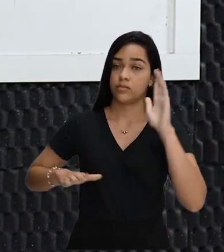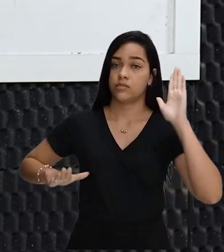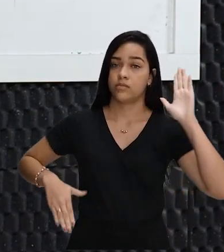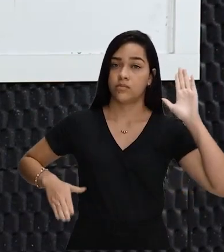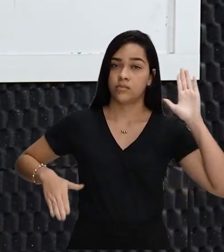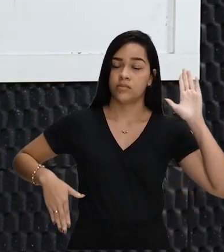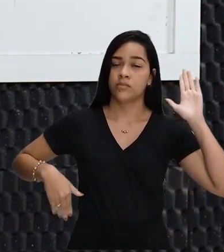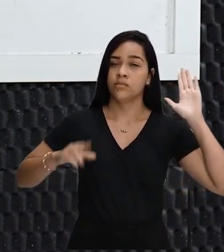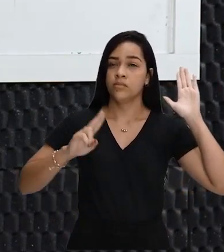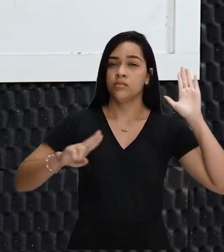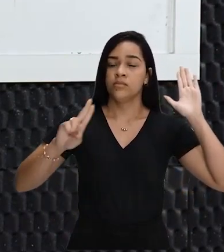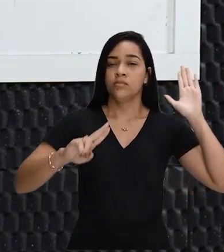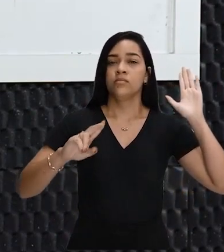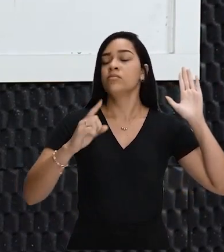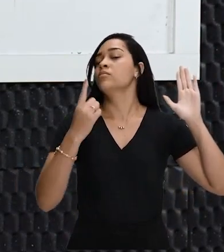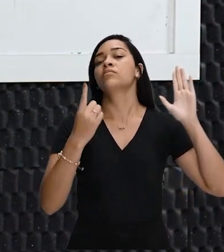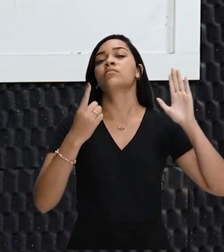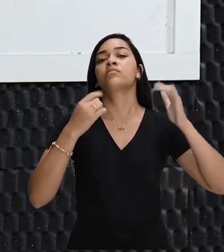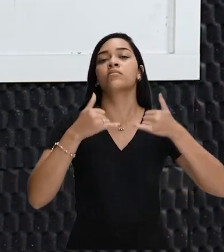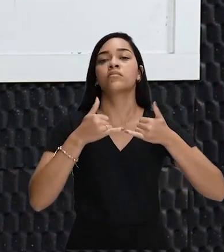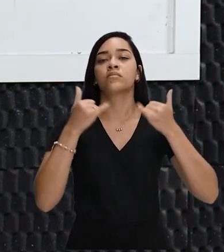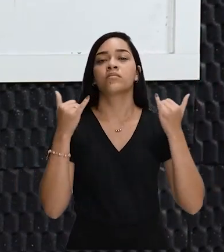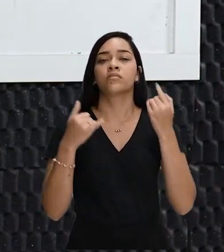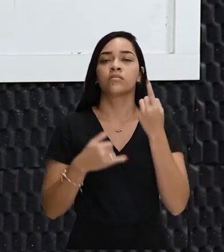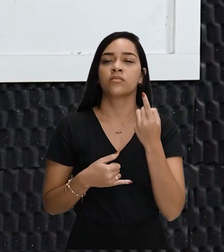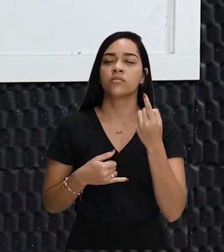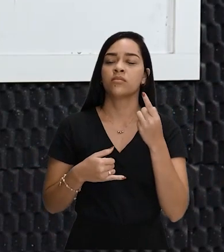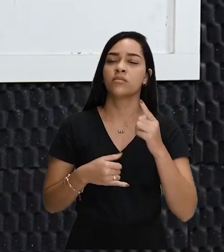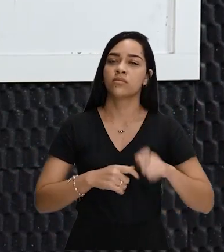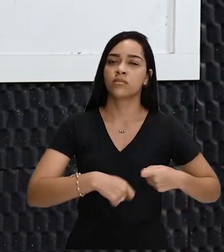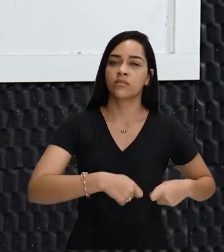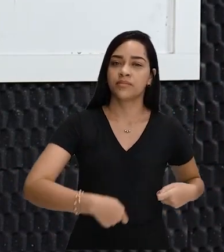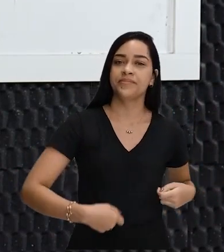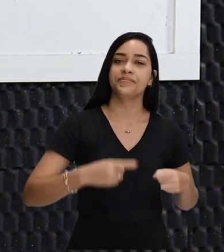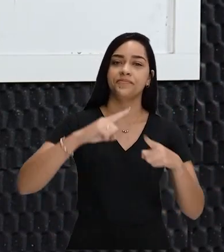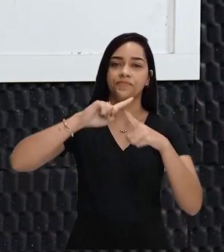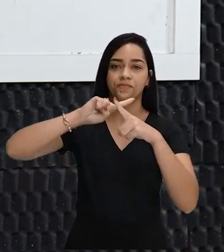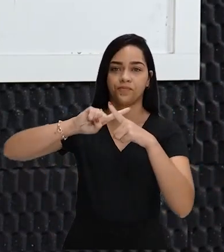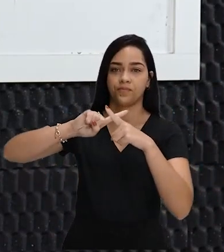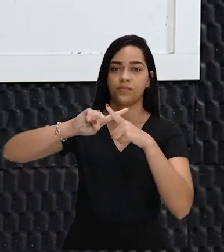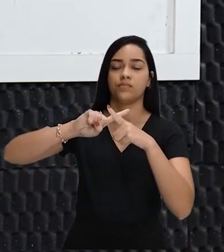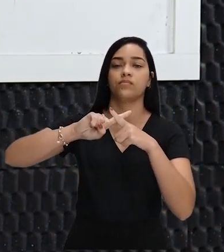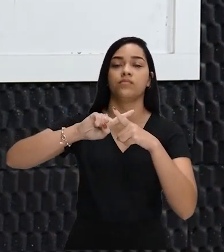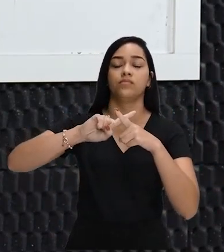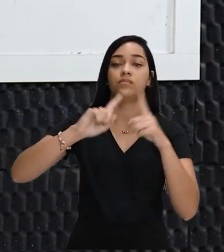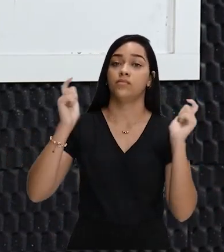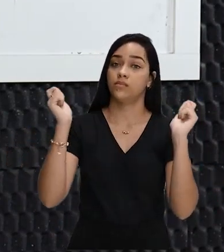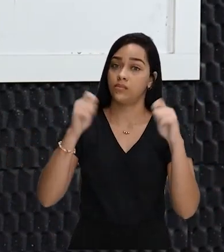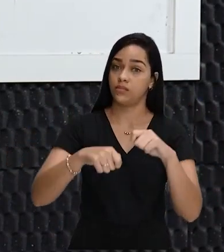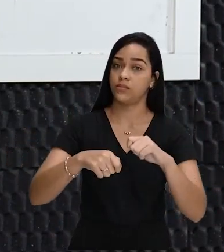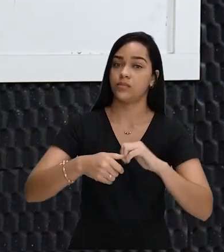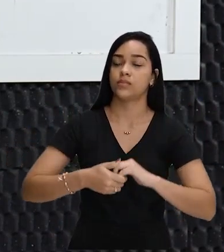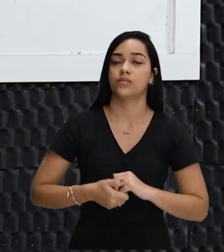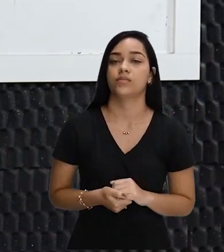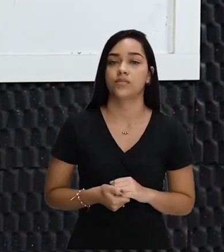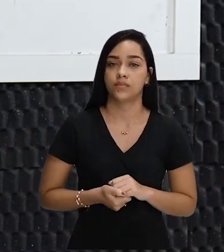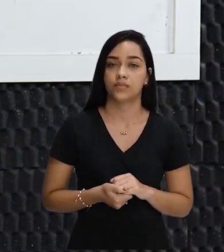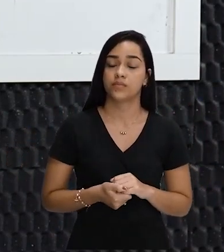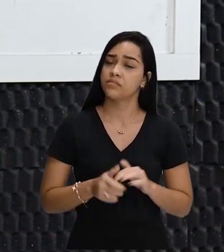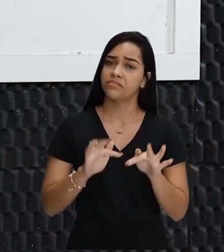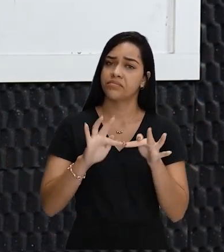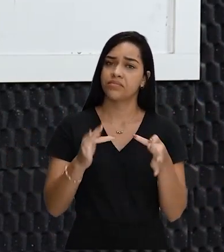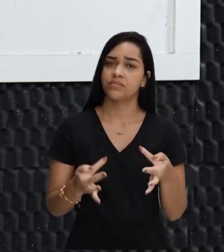praia vestindo um biquíni e um Bacanga basta você multiplicar aqui ó essas possibilidades bastante